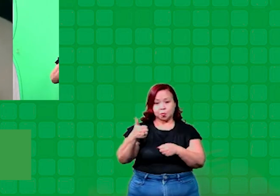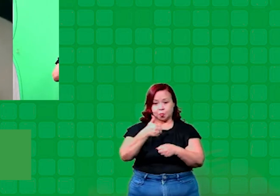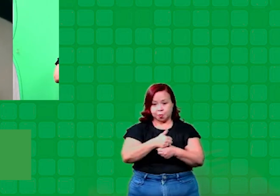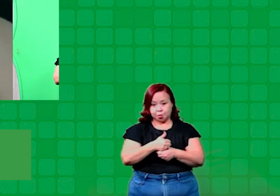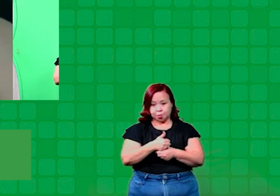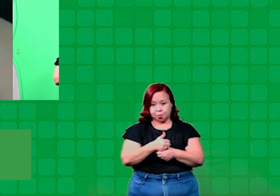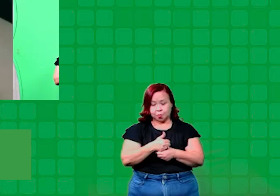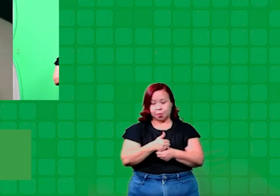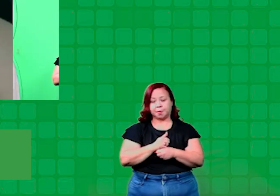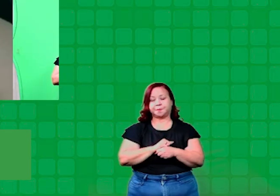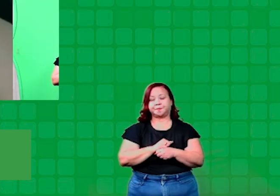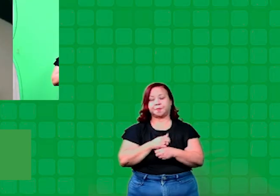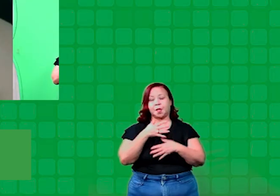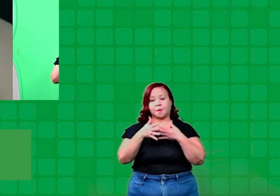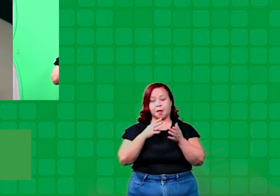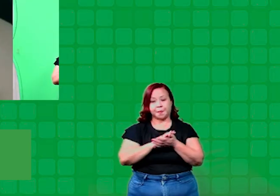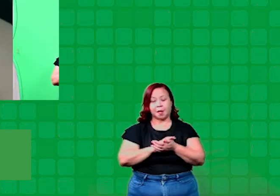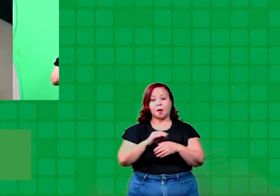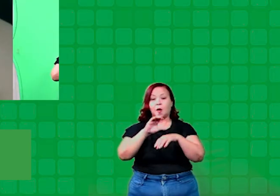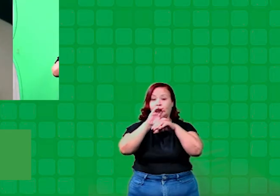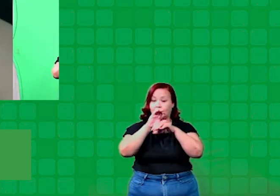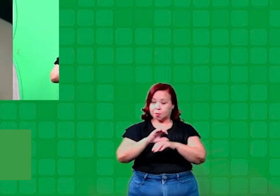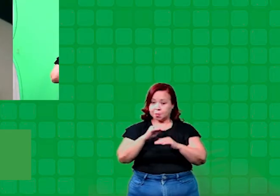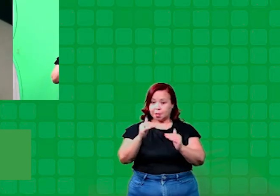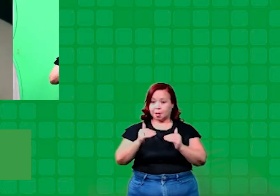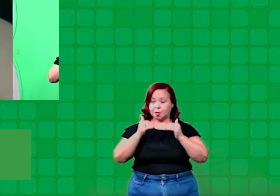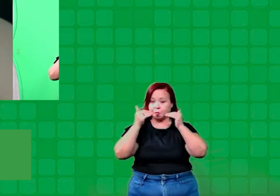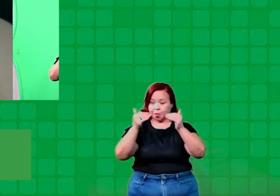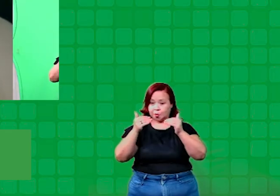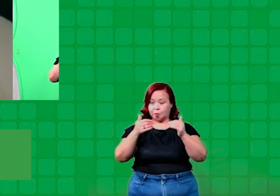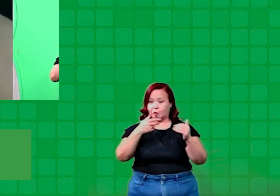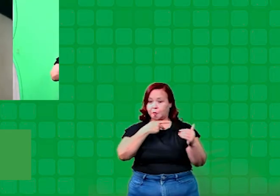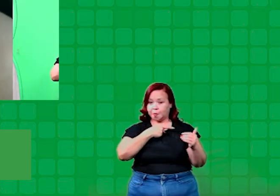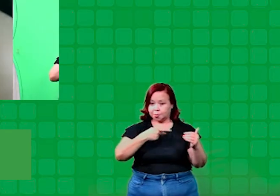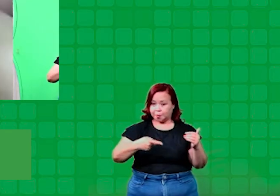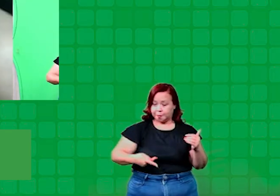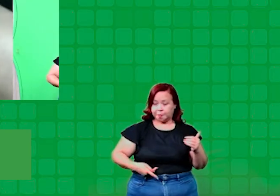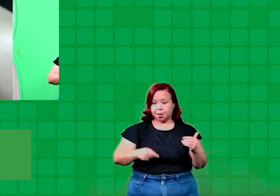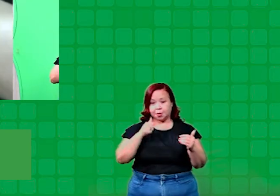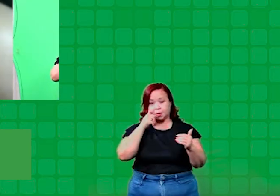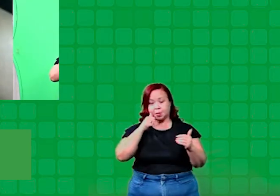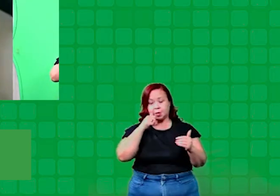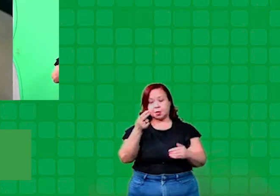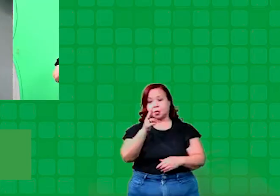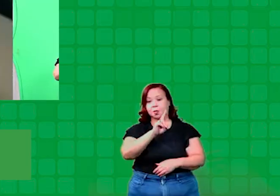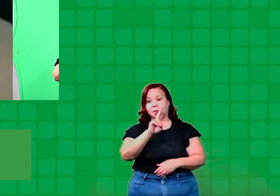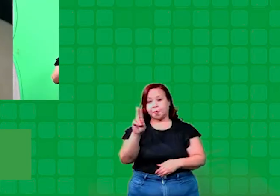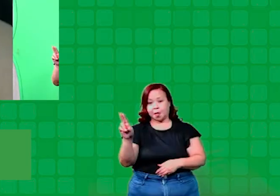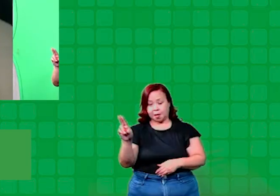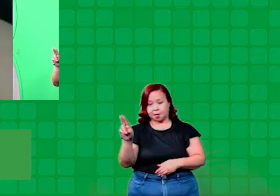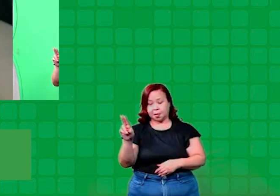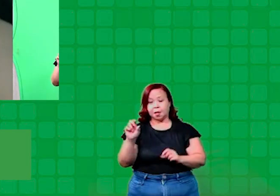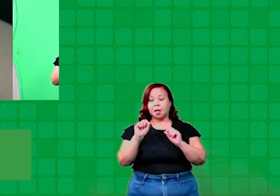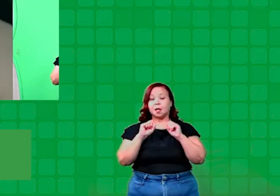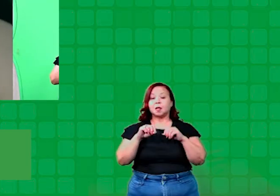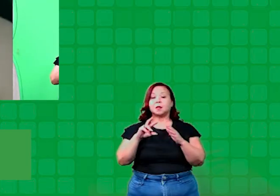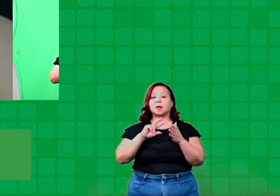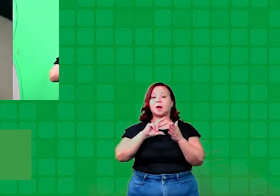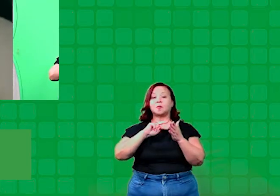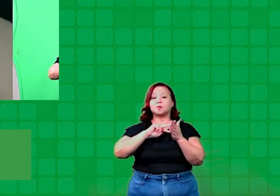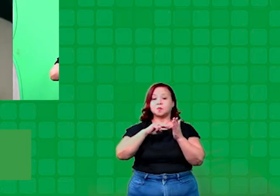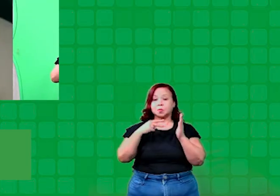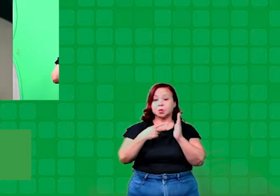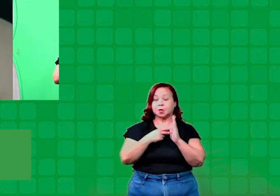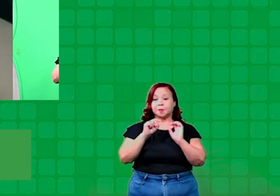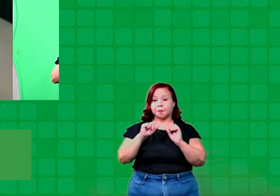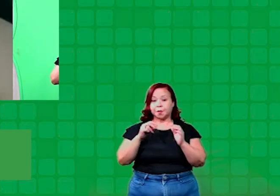Conselho Superior do IFB, por meio de sua presidenta, nomeada pelo decreto, ou seja, o preâmbulo que nós utilizamos hoje